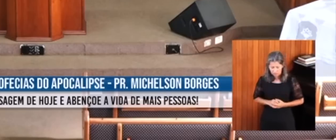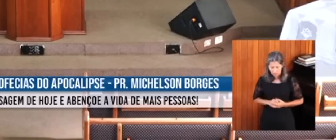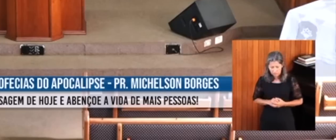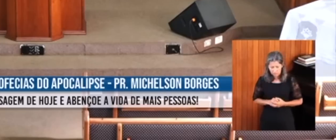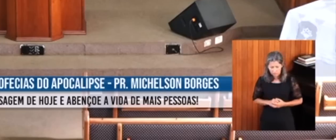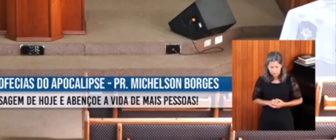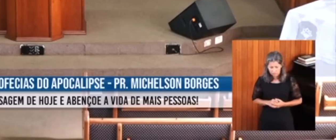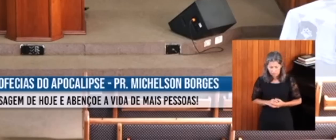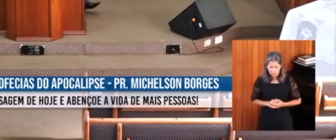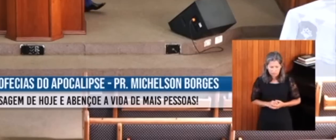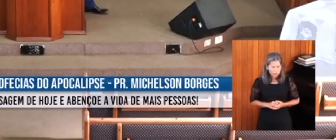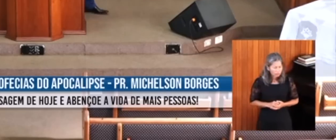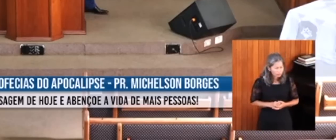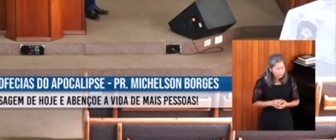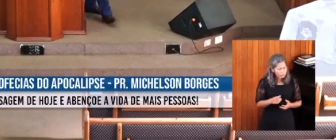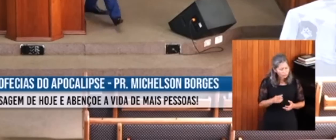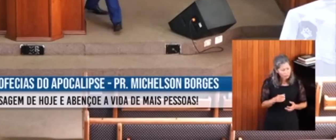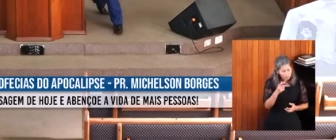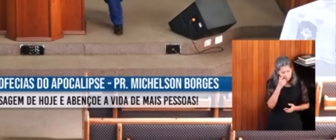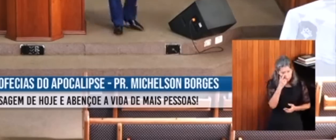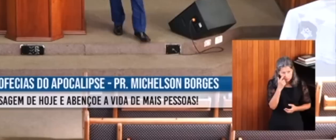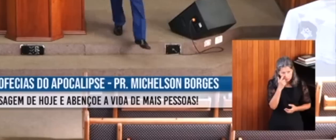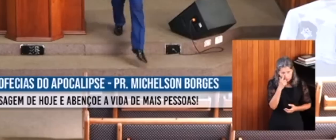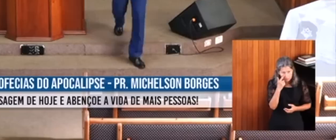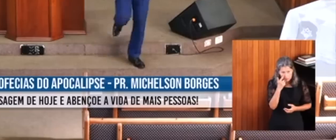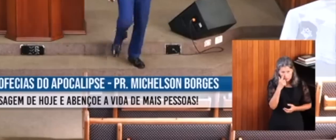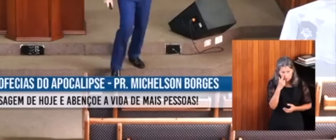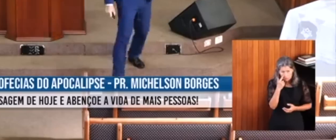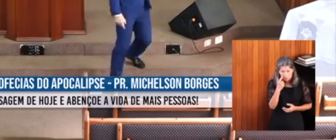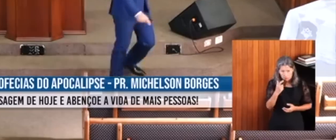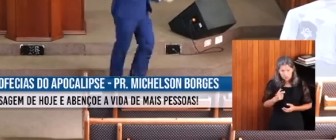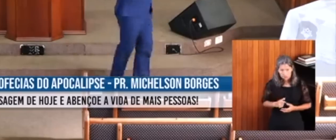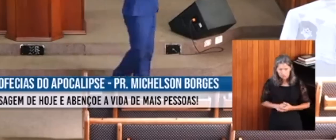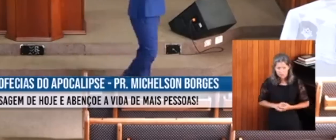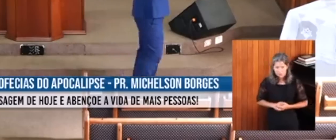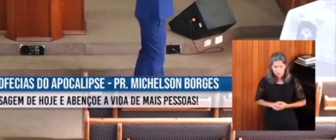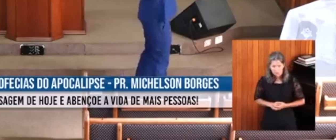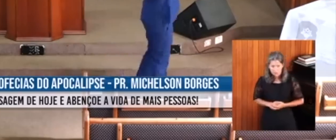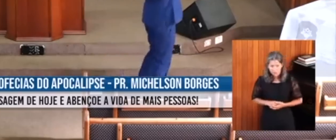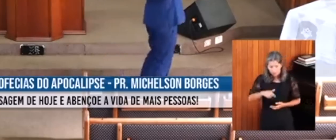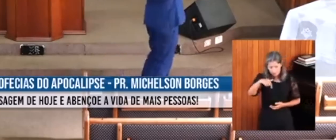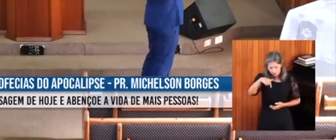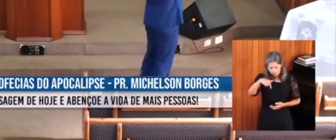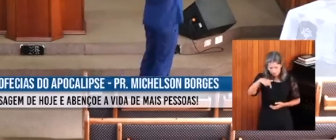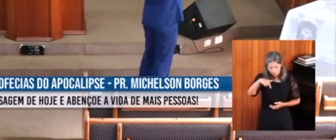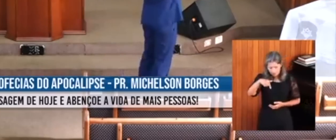trombetas têm muitos paralelos. E aqui o gráfico mostra isso, olha só. Os